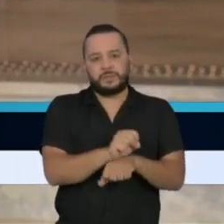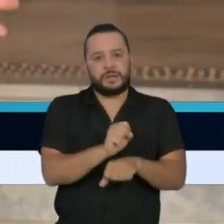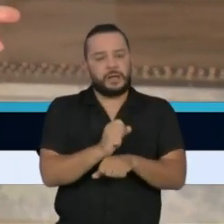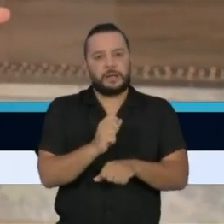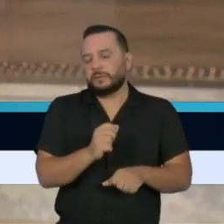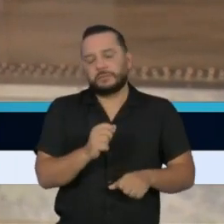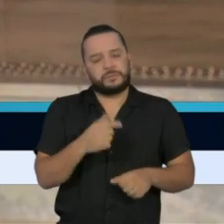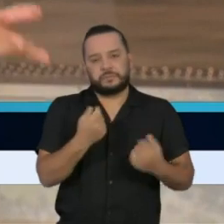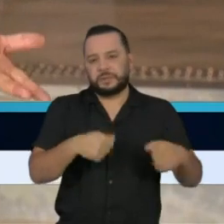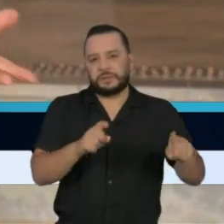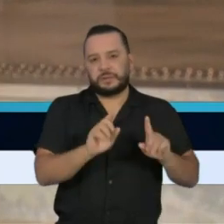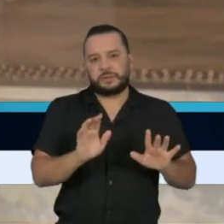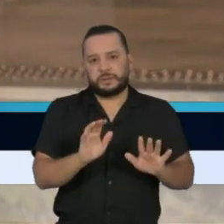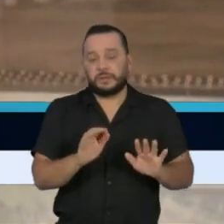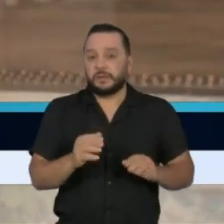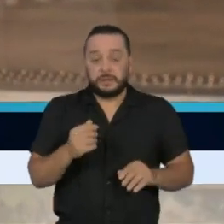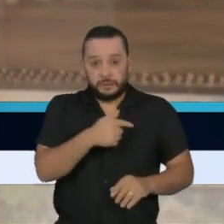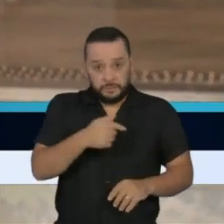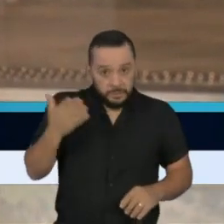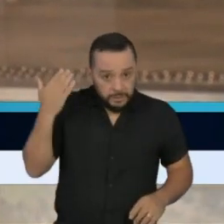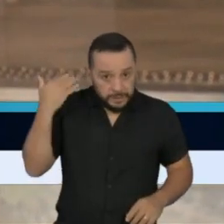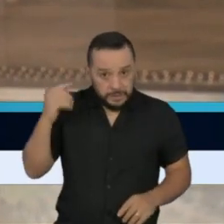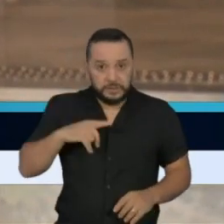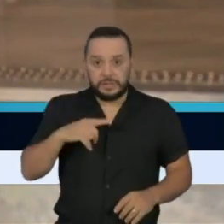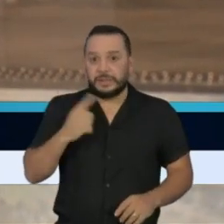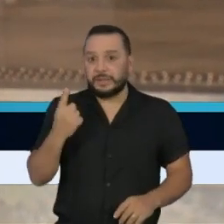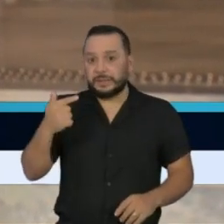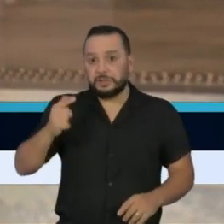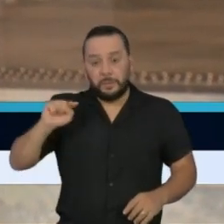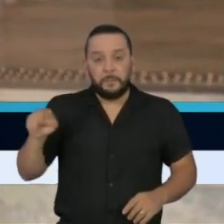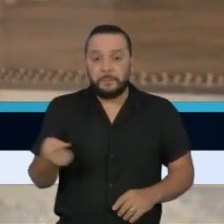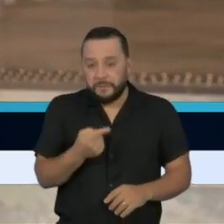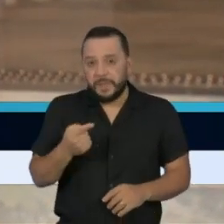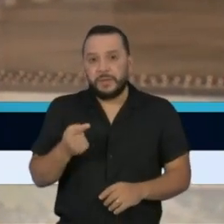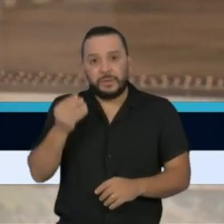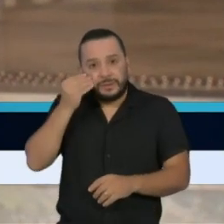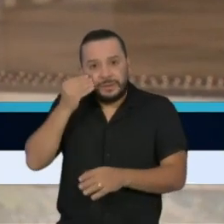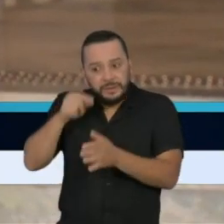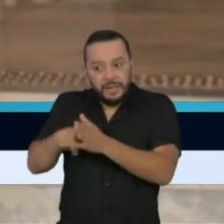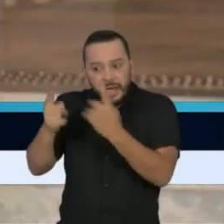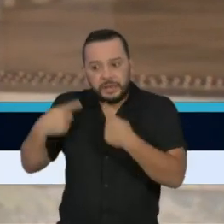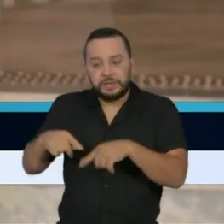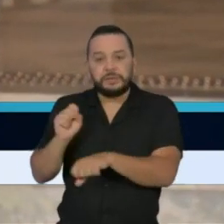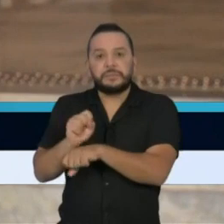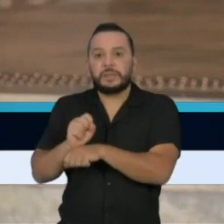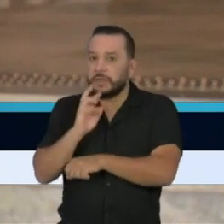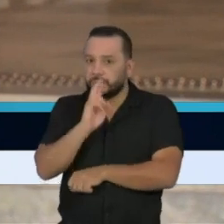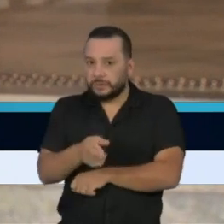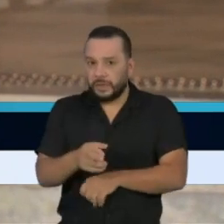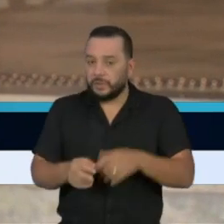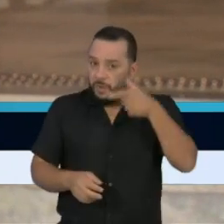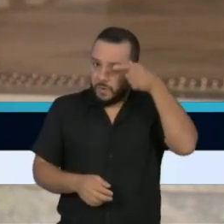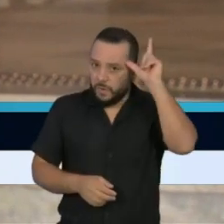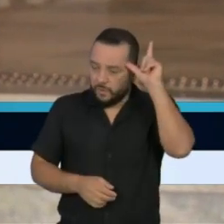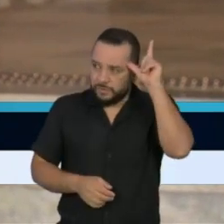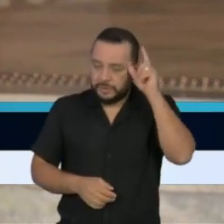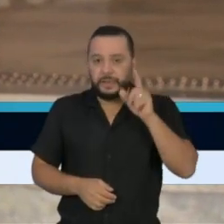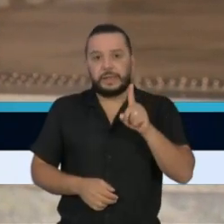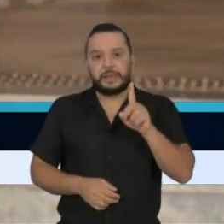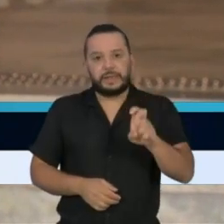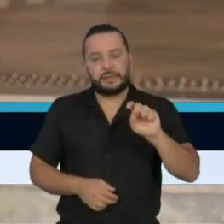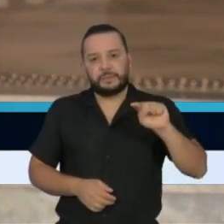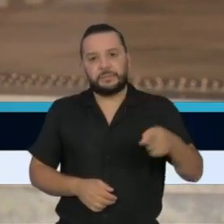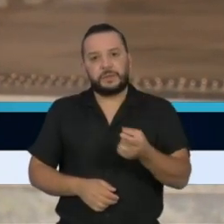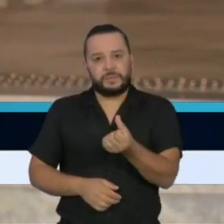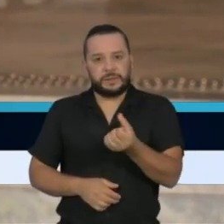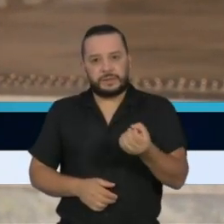17.000 testes aguardando. Na realidade, na data de ontem, eram 15.600 testes,